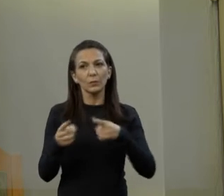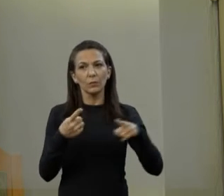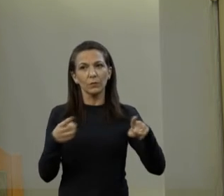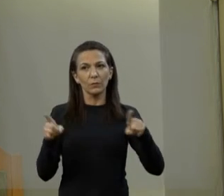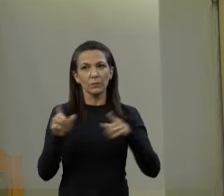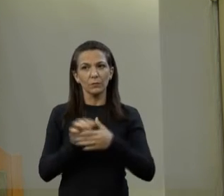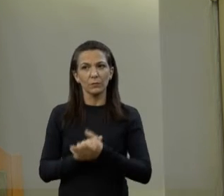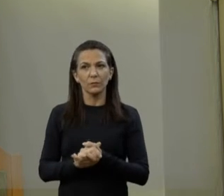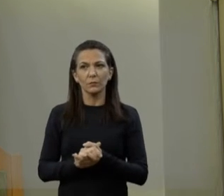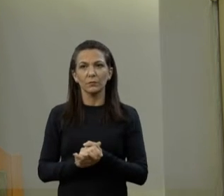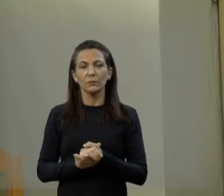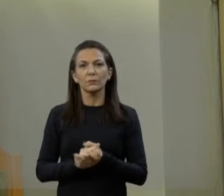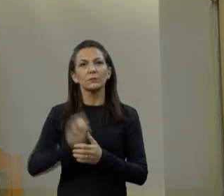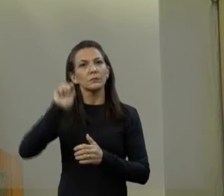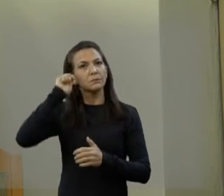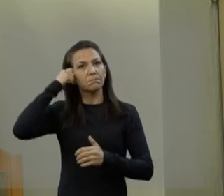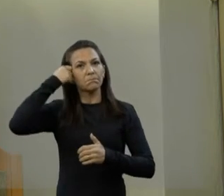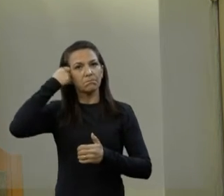ouvir